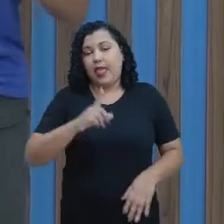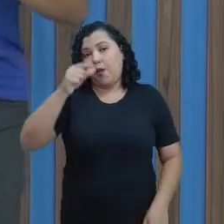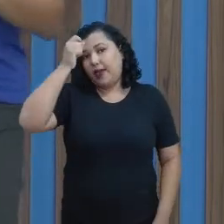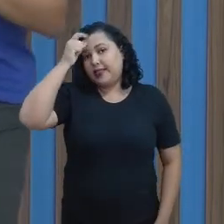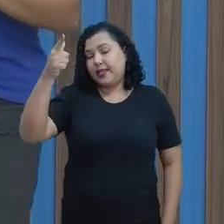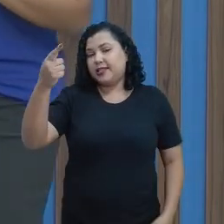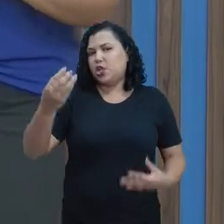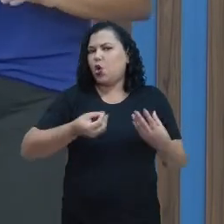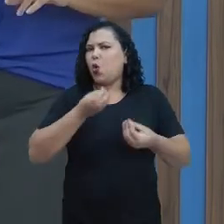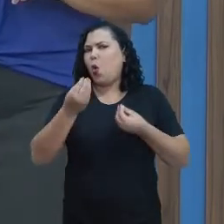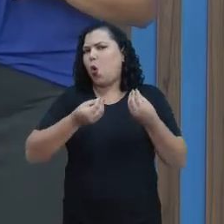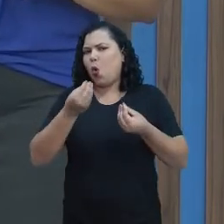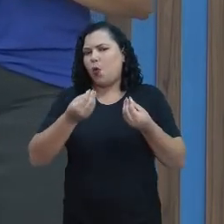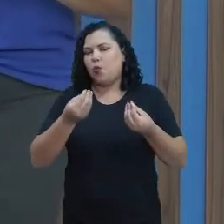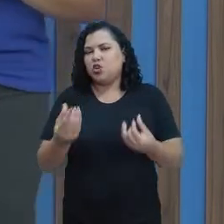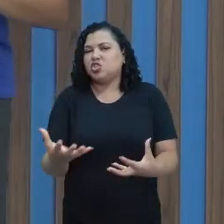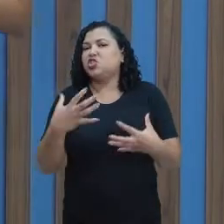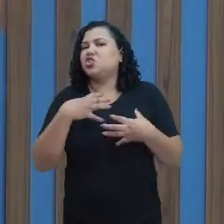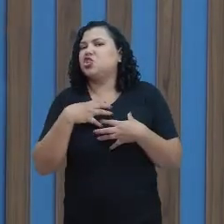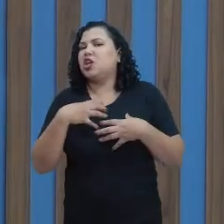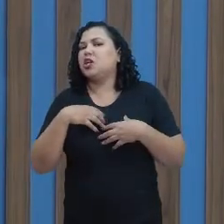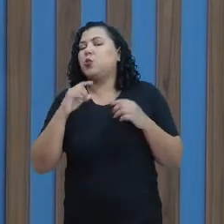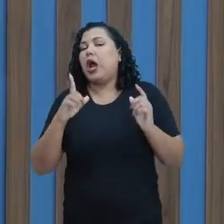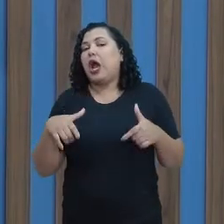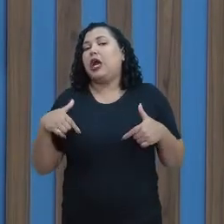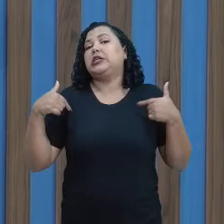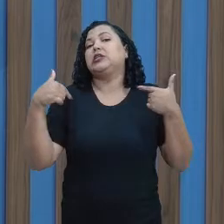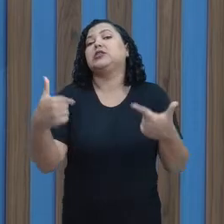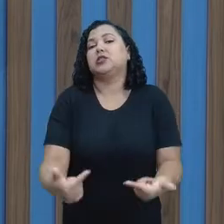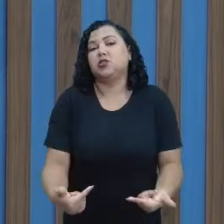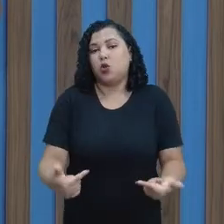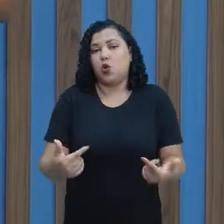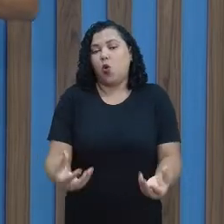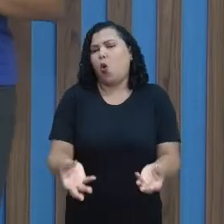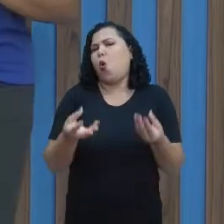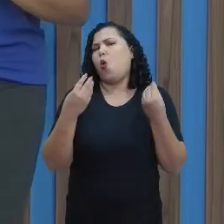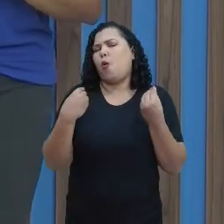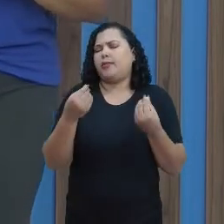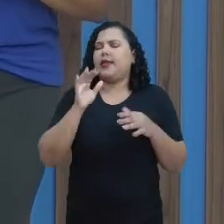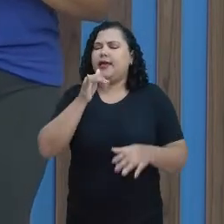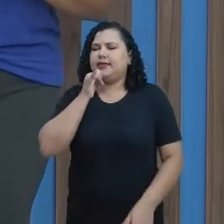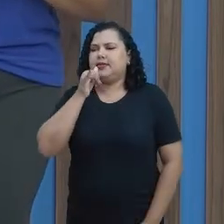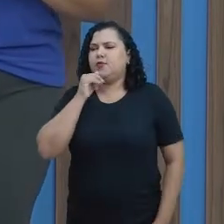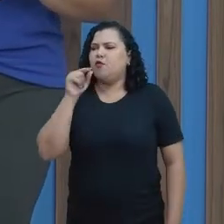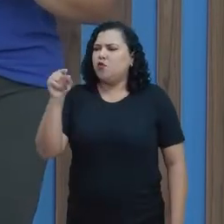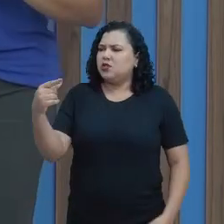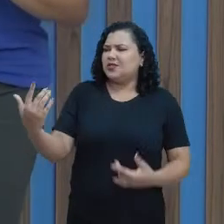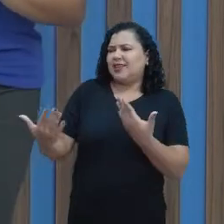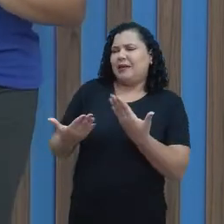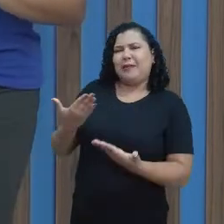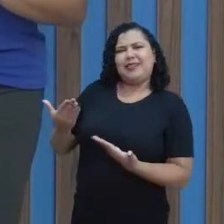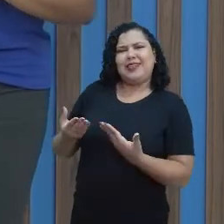de quê? De modo. Então, é estranho o modo como você me trata. Não entendi o